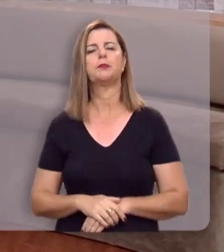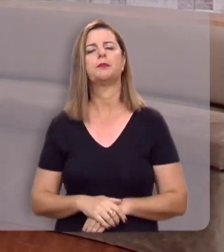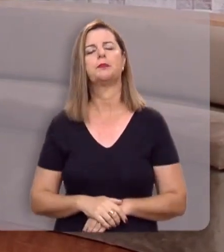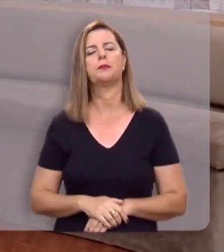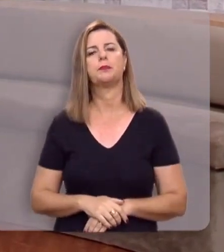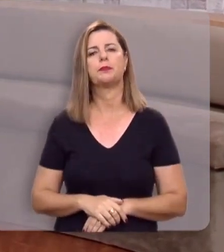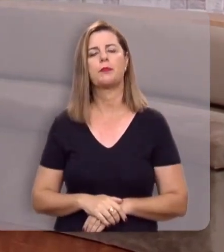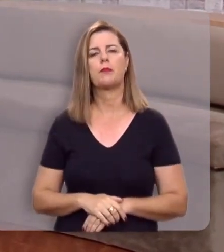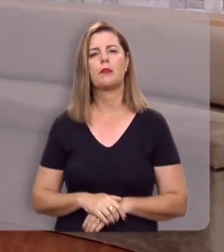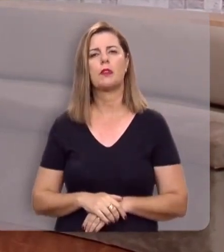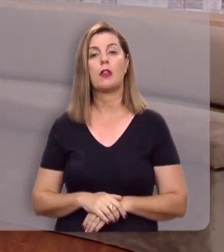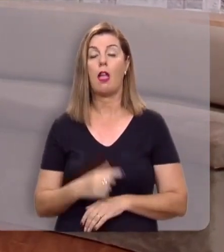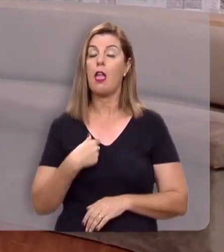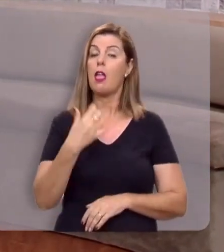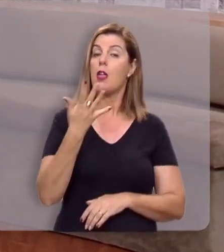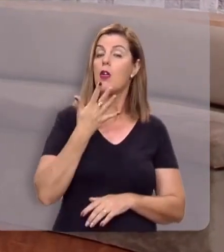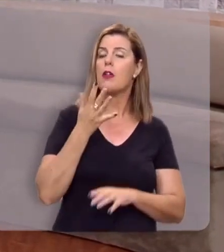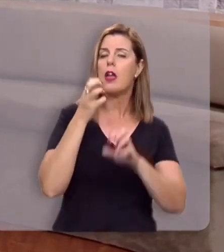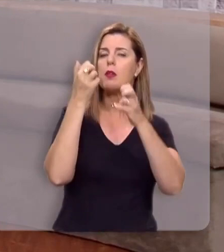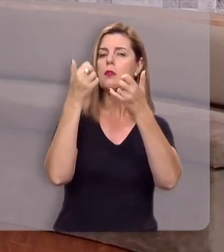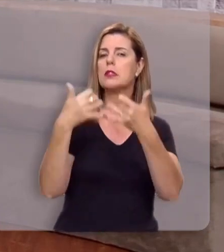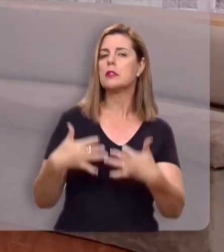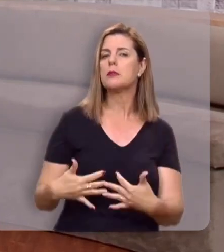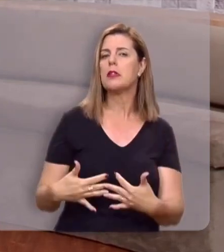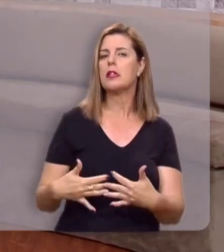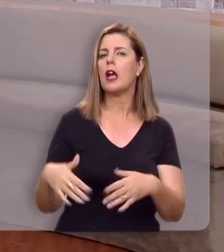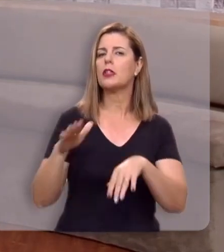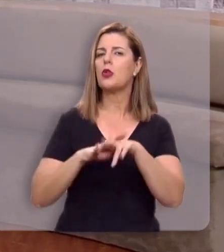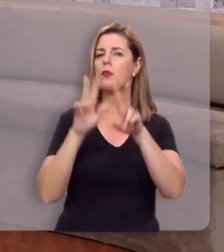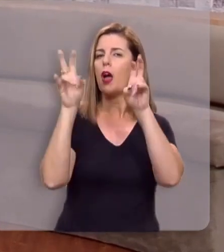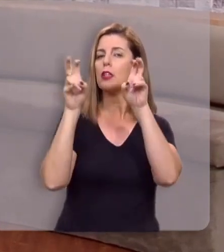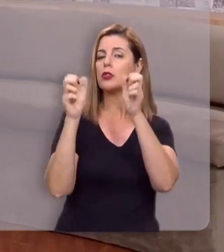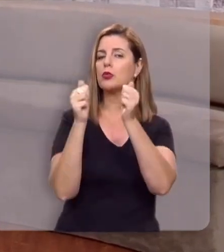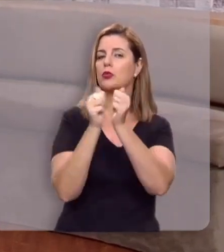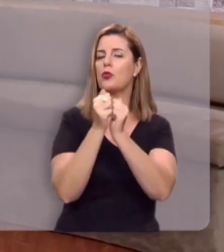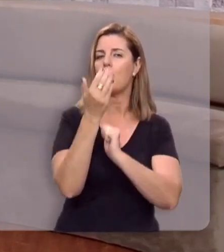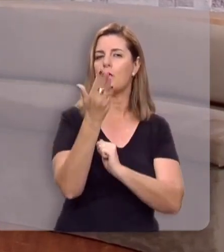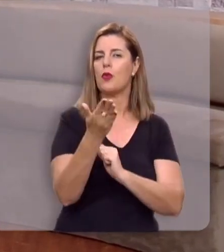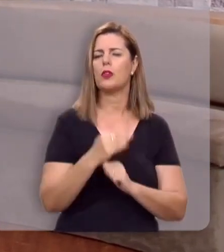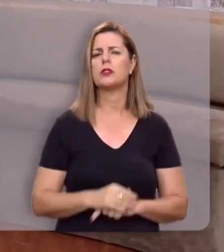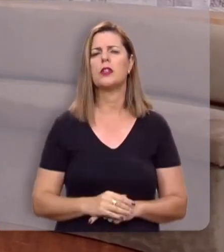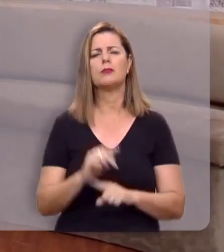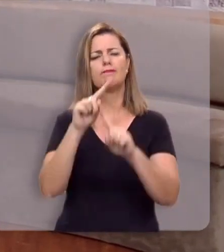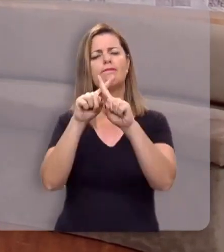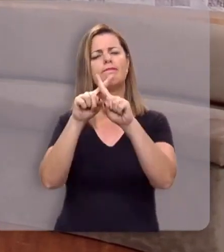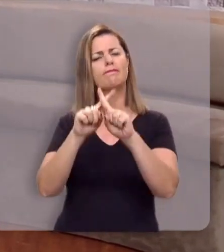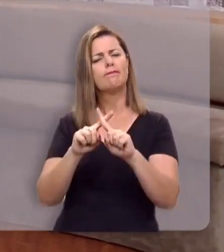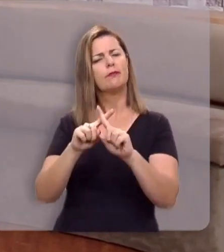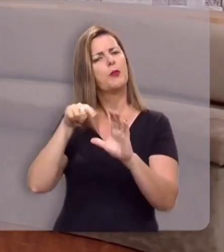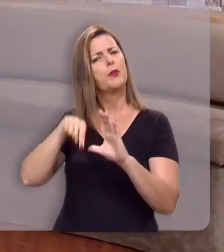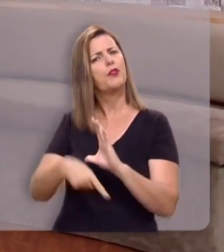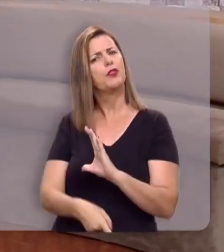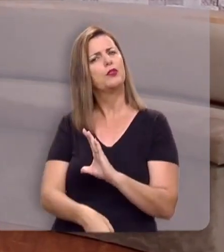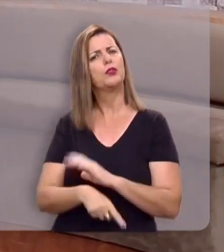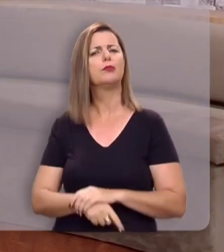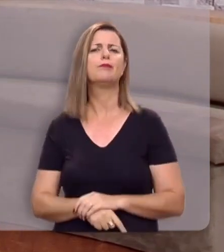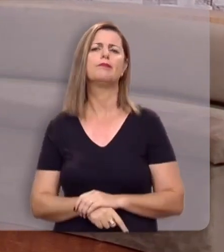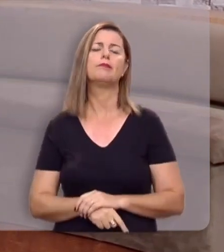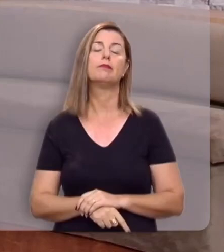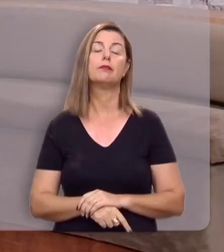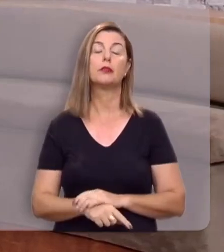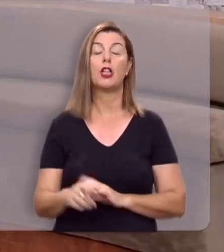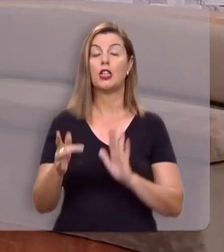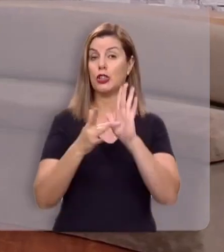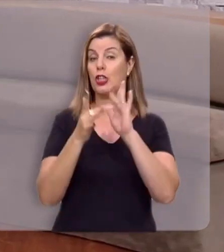coração. Eu quero tratar deste assunto com você, um contraste profundo.